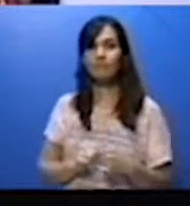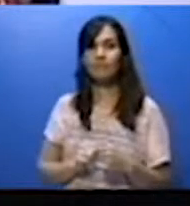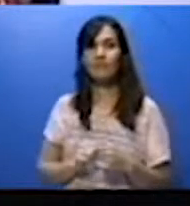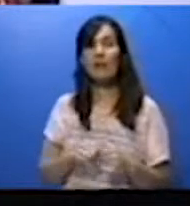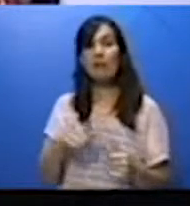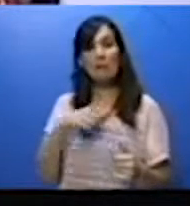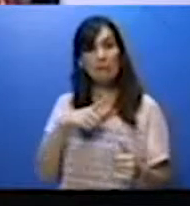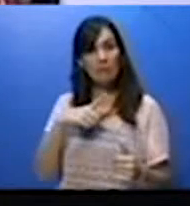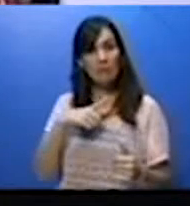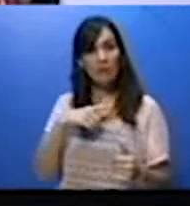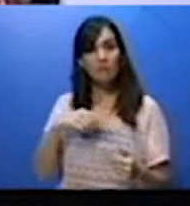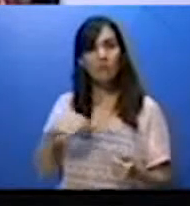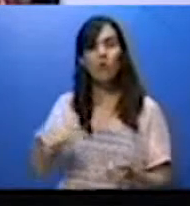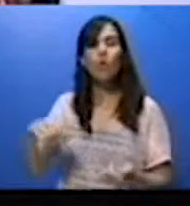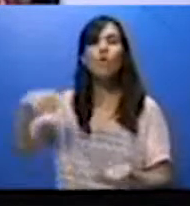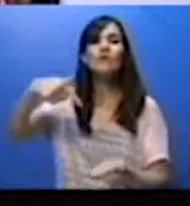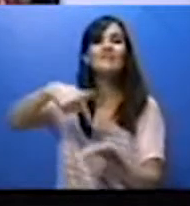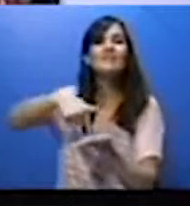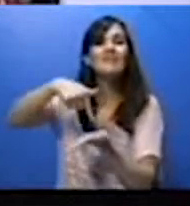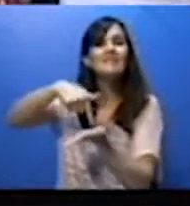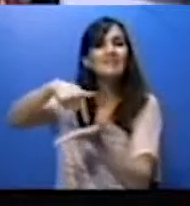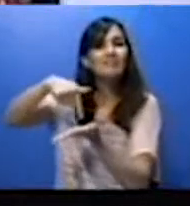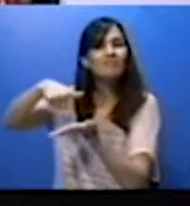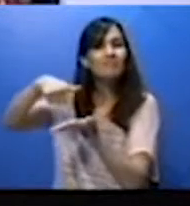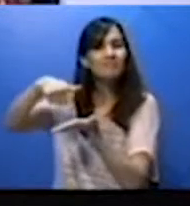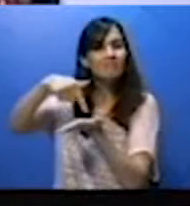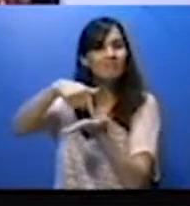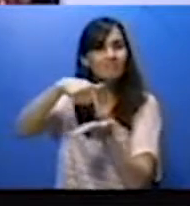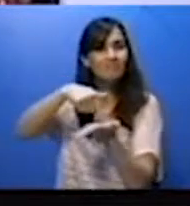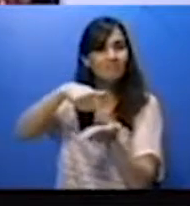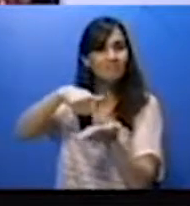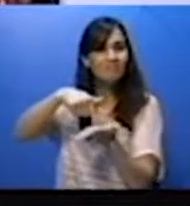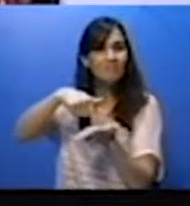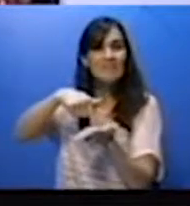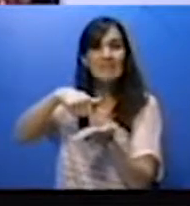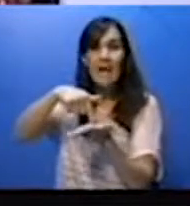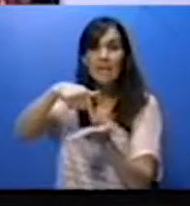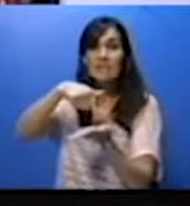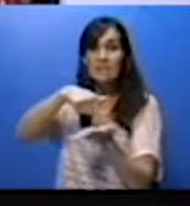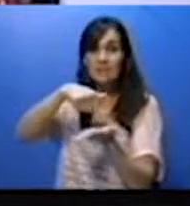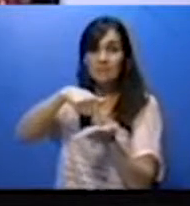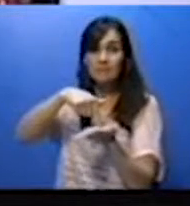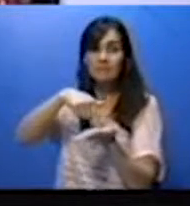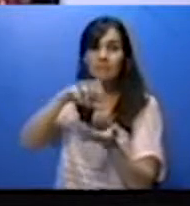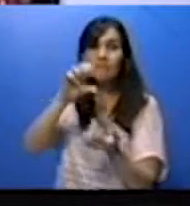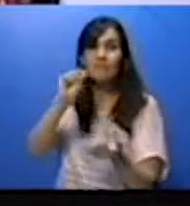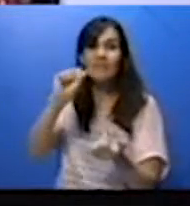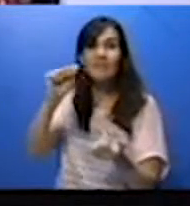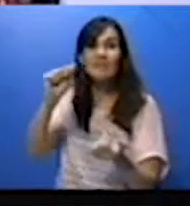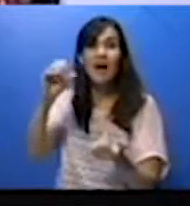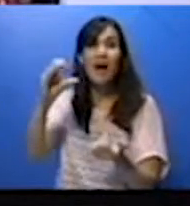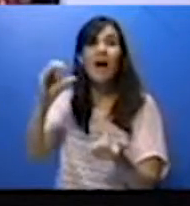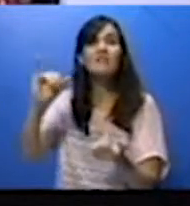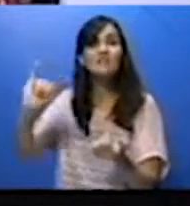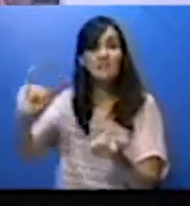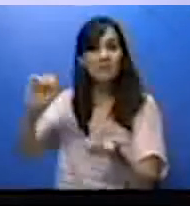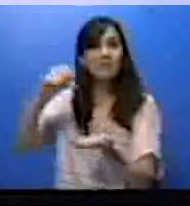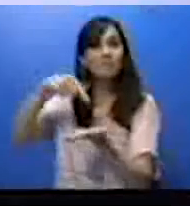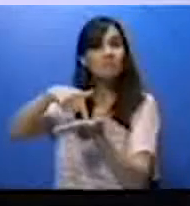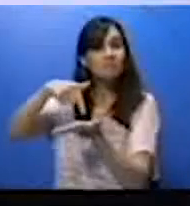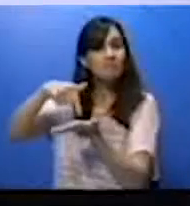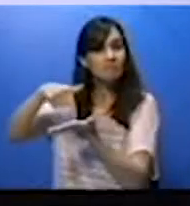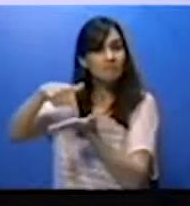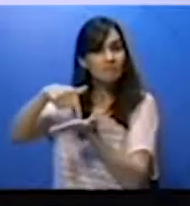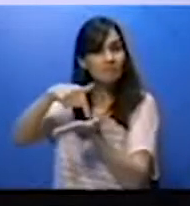nós temos a se e ele aparece aqui tá olha lá os assim vamos em